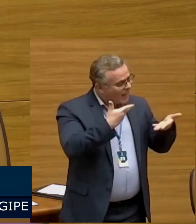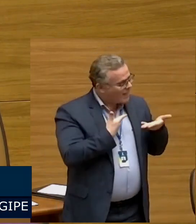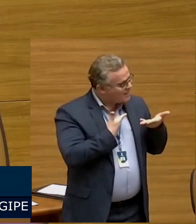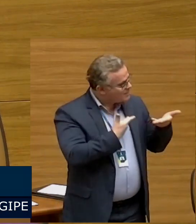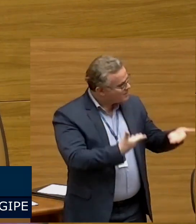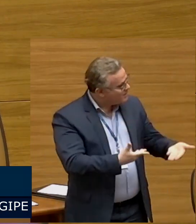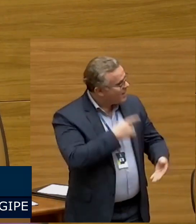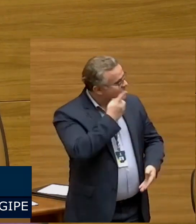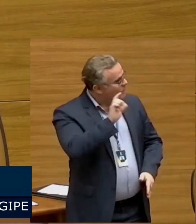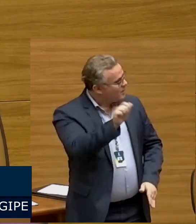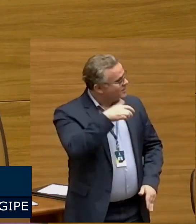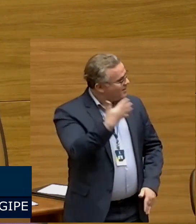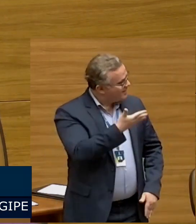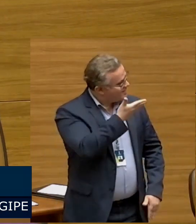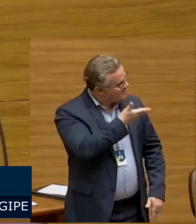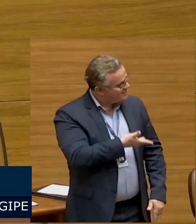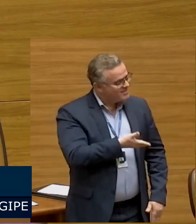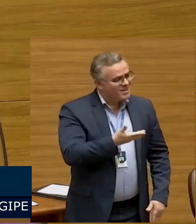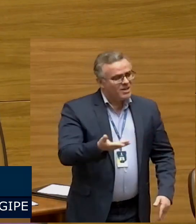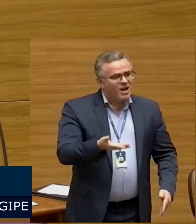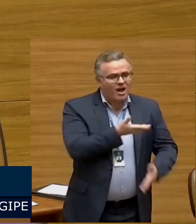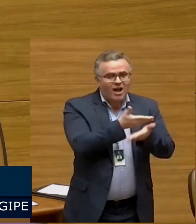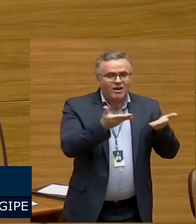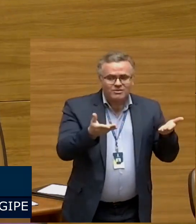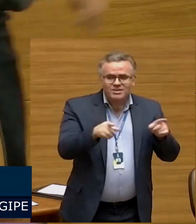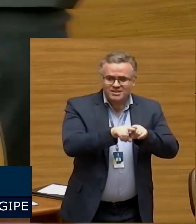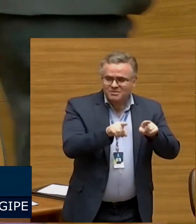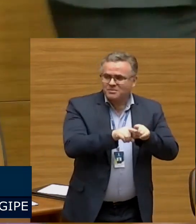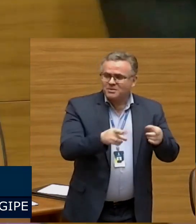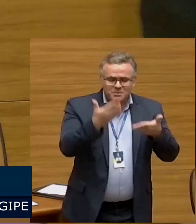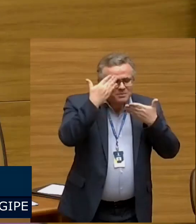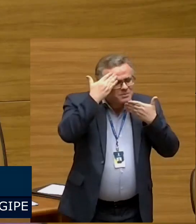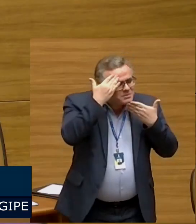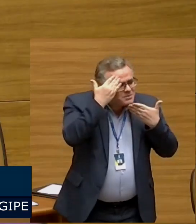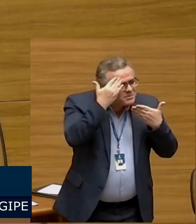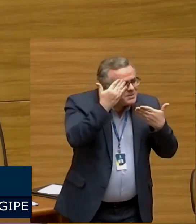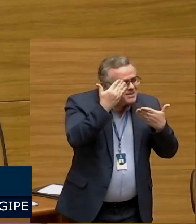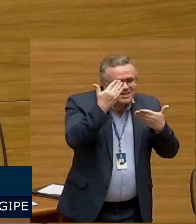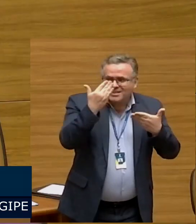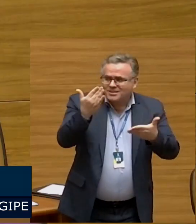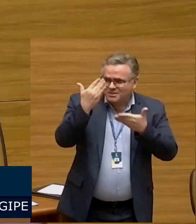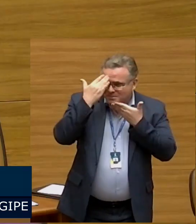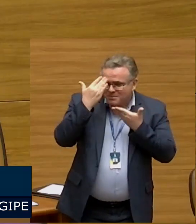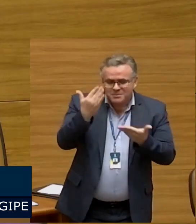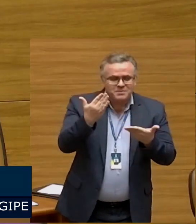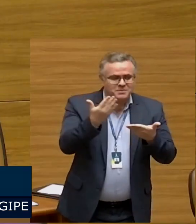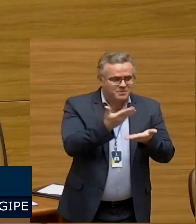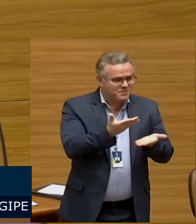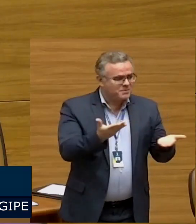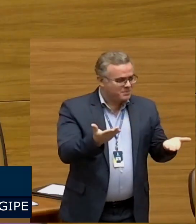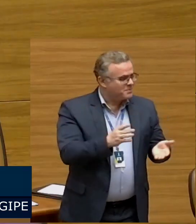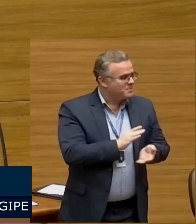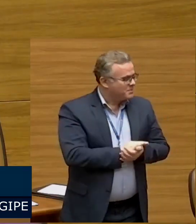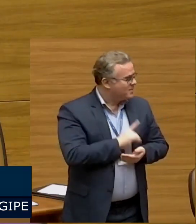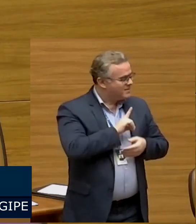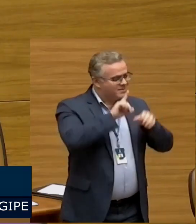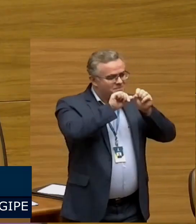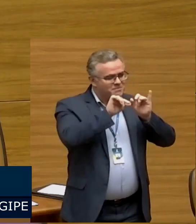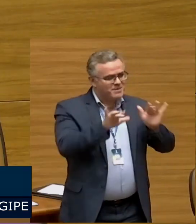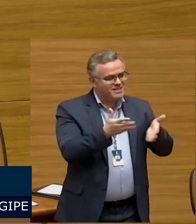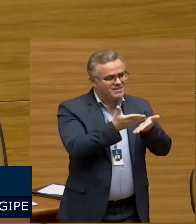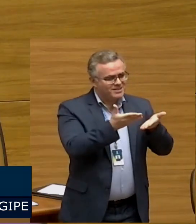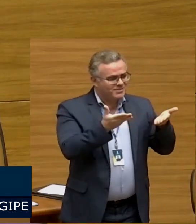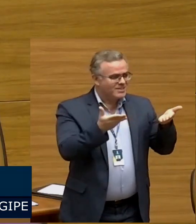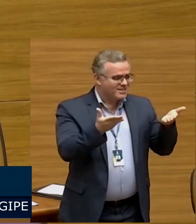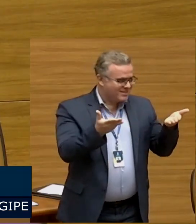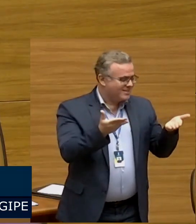deputada Linda, muito obrigado a todos vocês que estão aqui. Muito obrigado. Que Deus abençoe